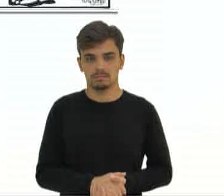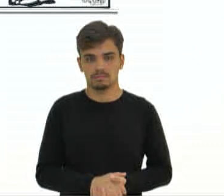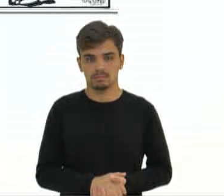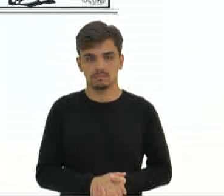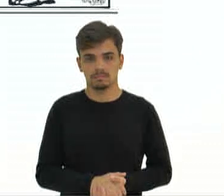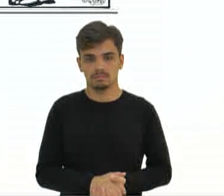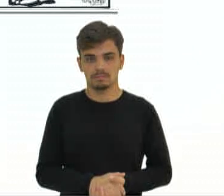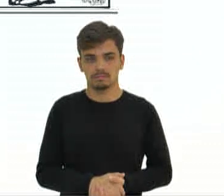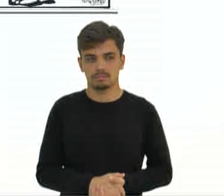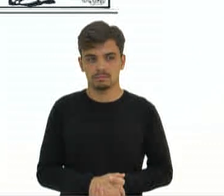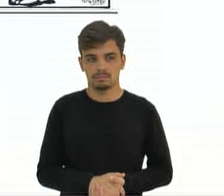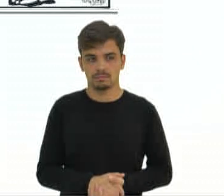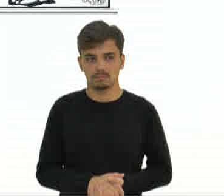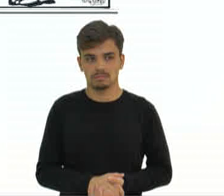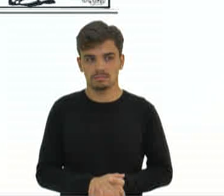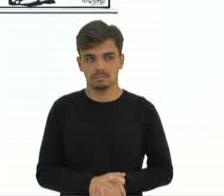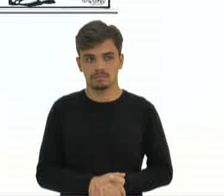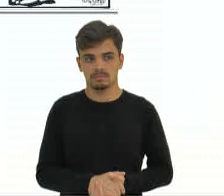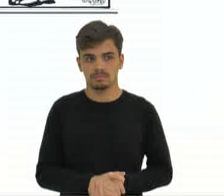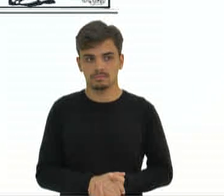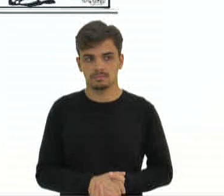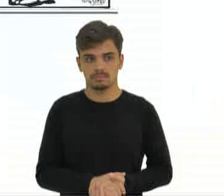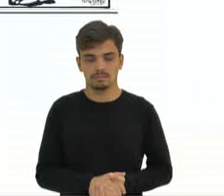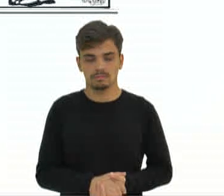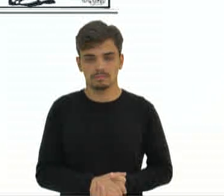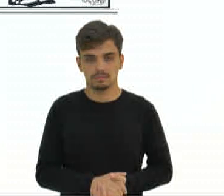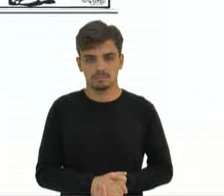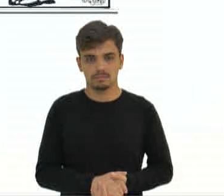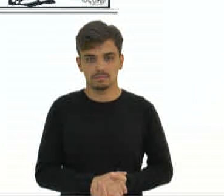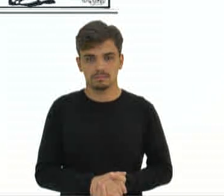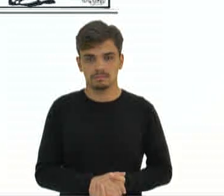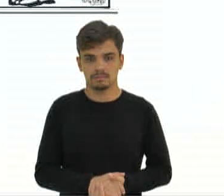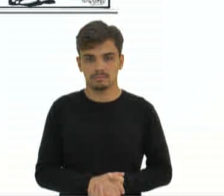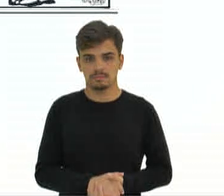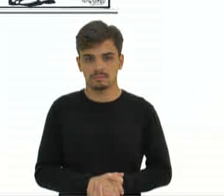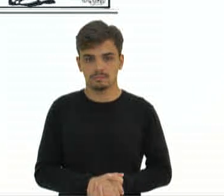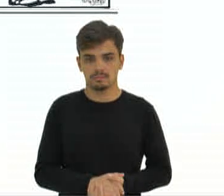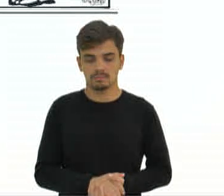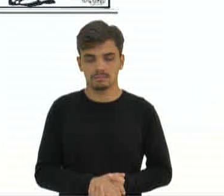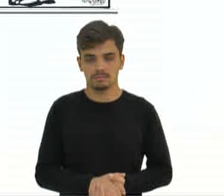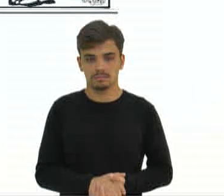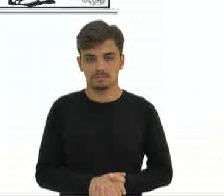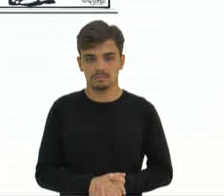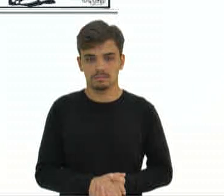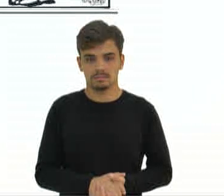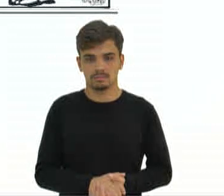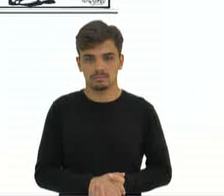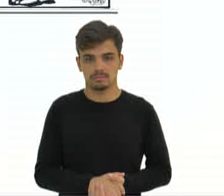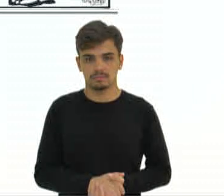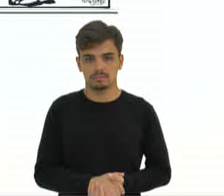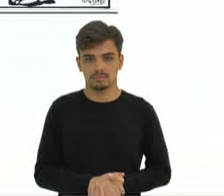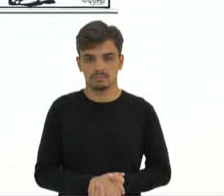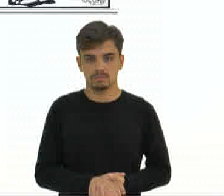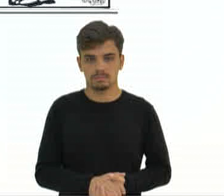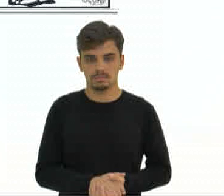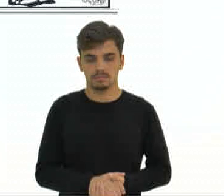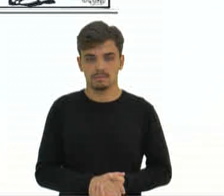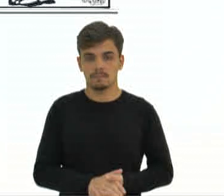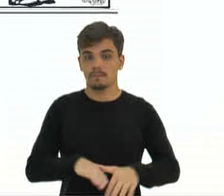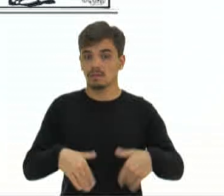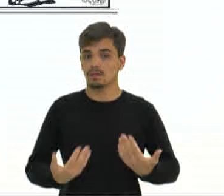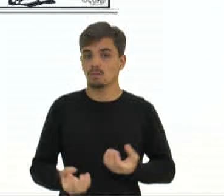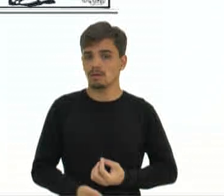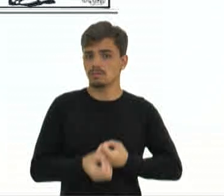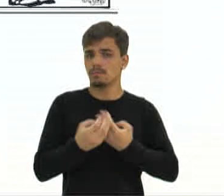observar el vendaje, pensamiento que se concluye en el último cómic. Então, a